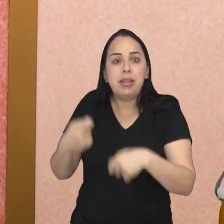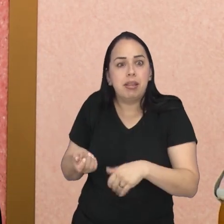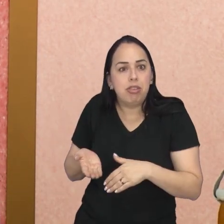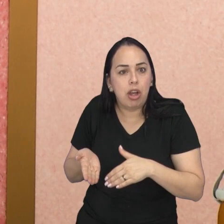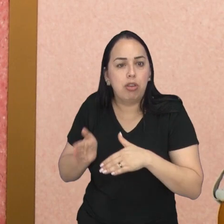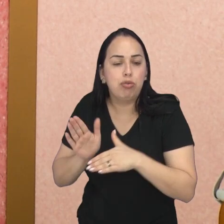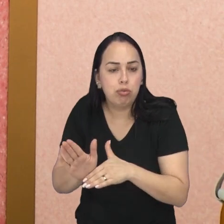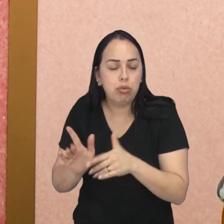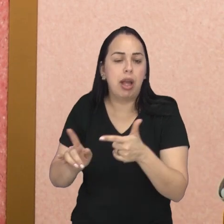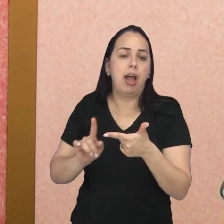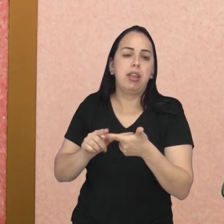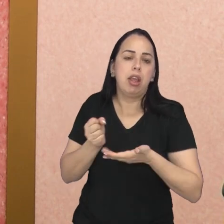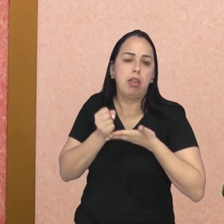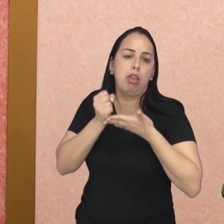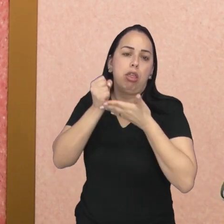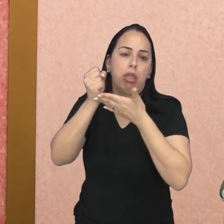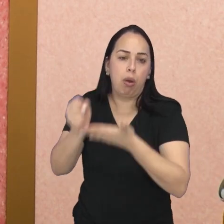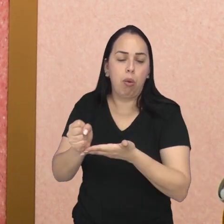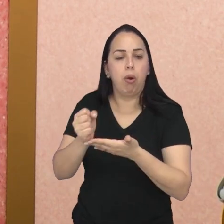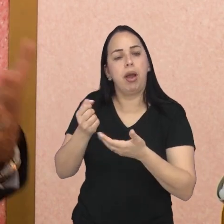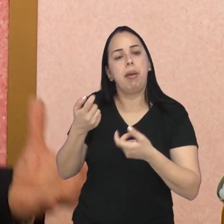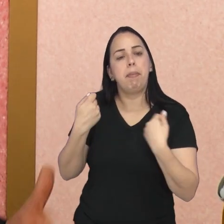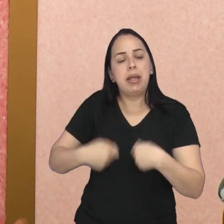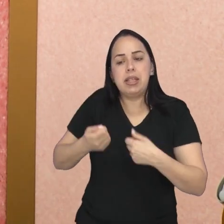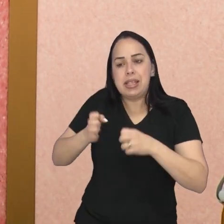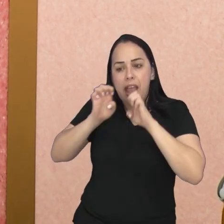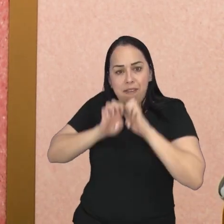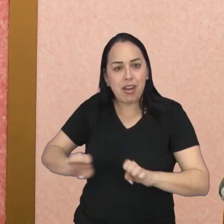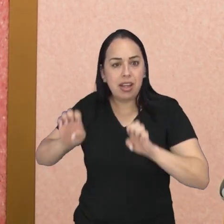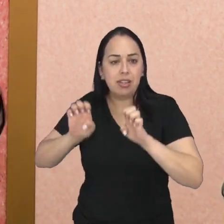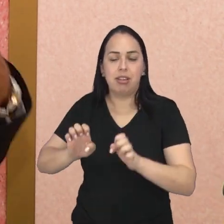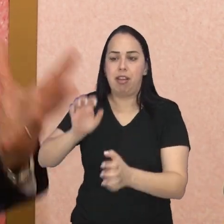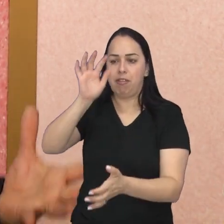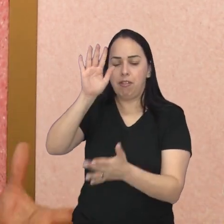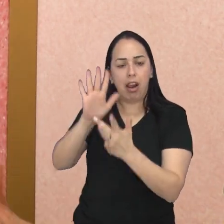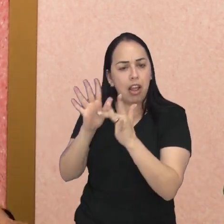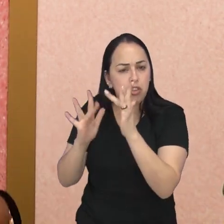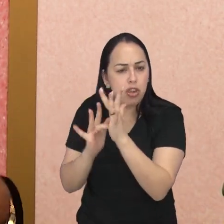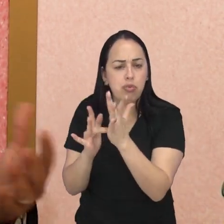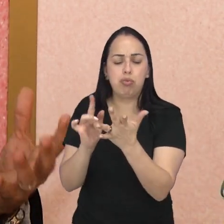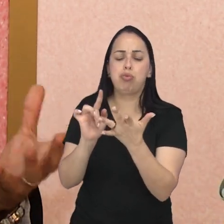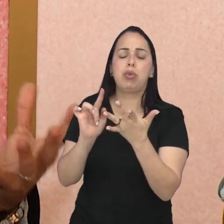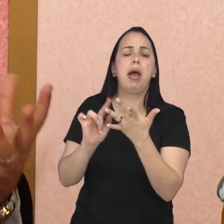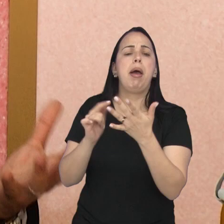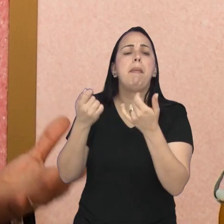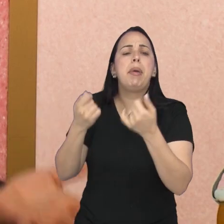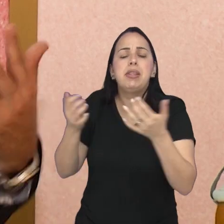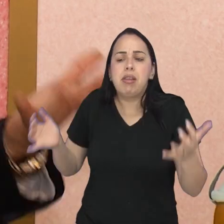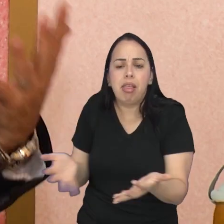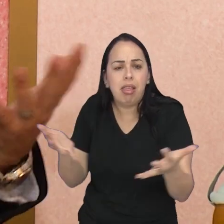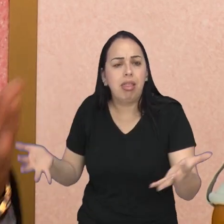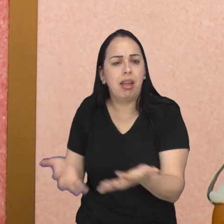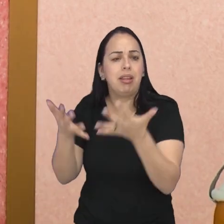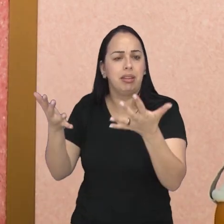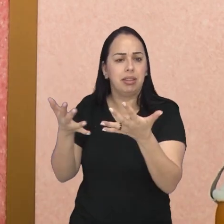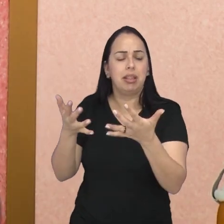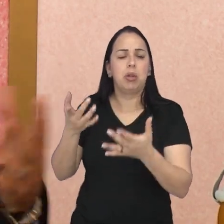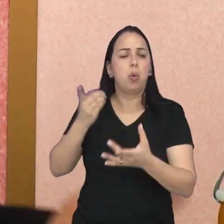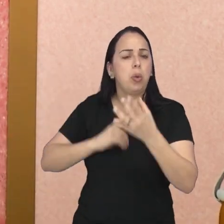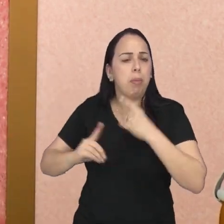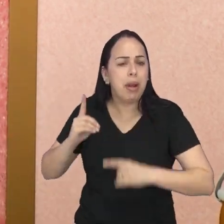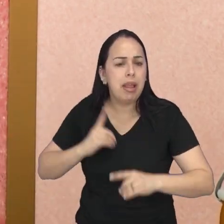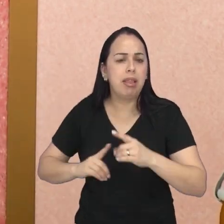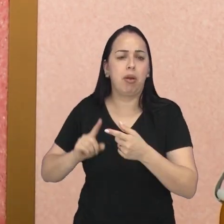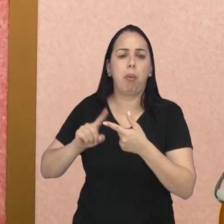palavra amiga, gente que precisando ouvir falar de Deus, enfim, da fé, gente precisando ser animada, né? Gente